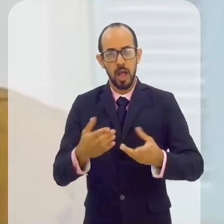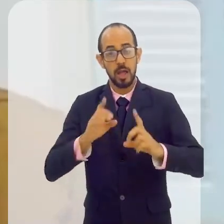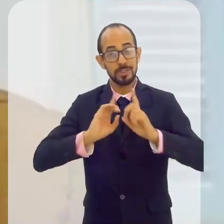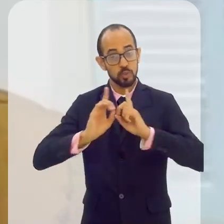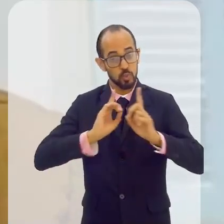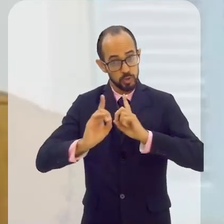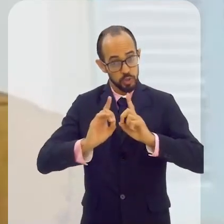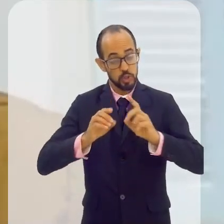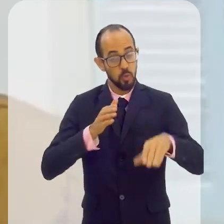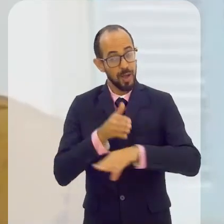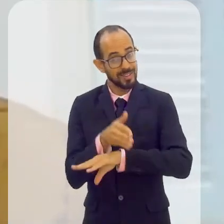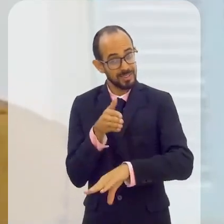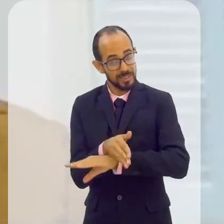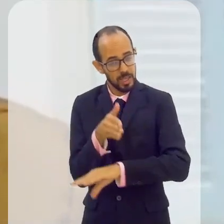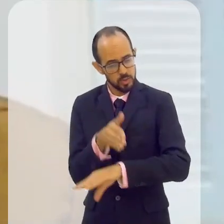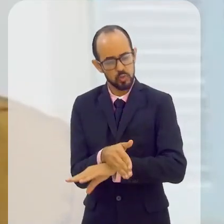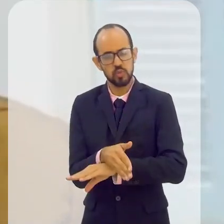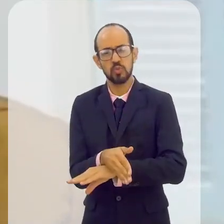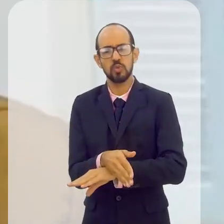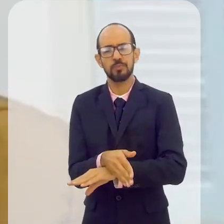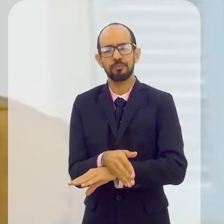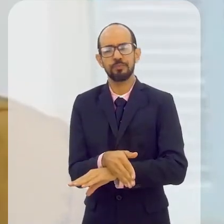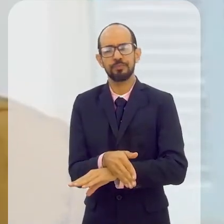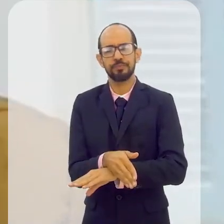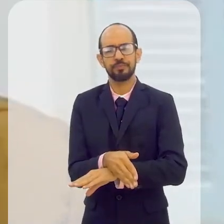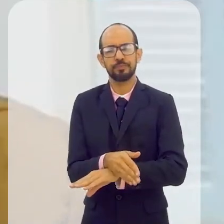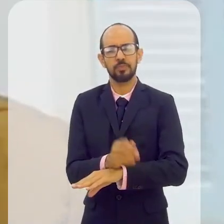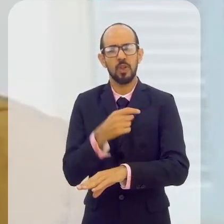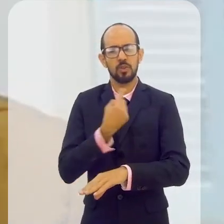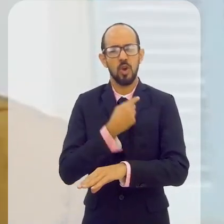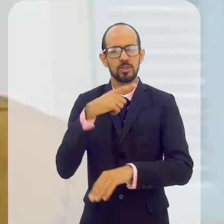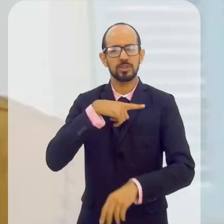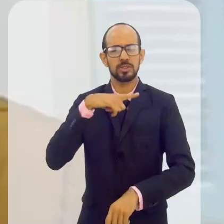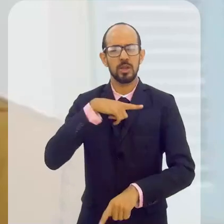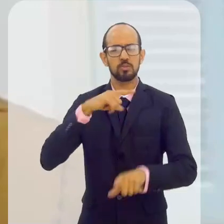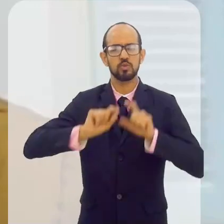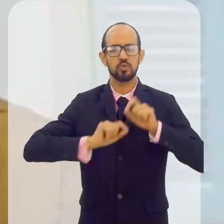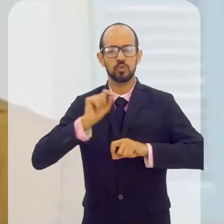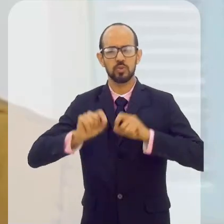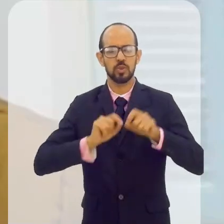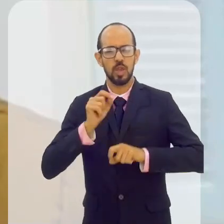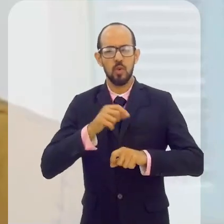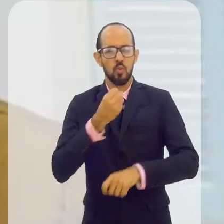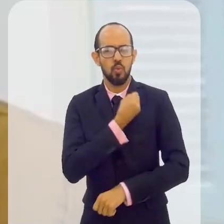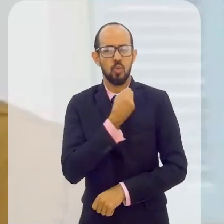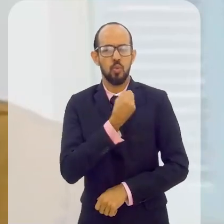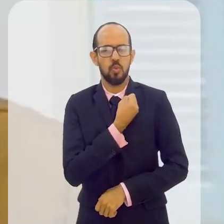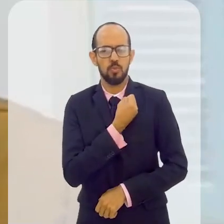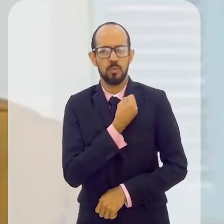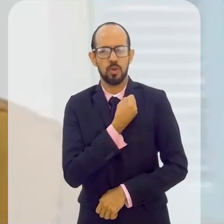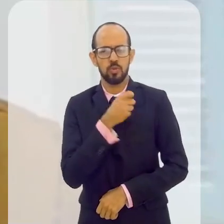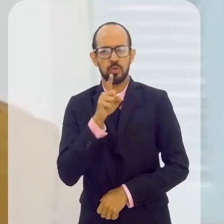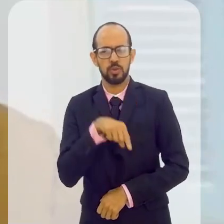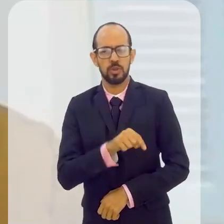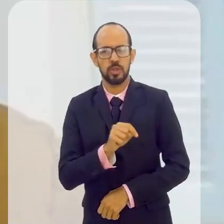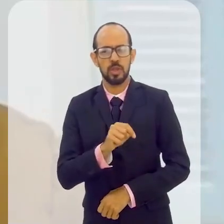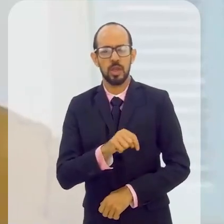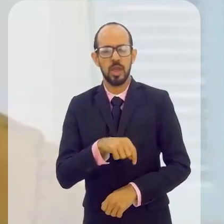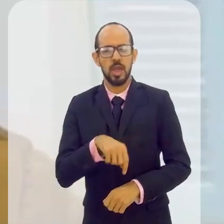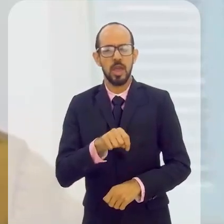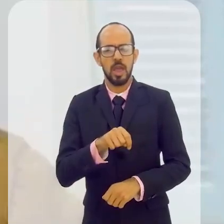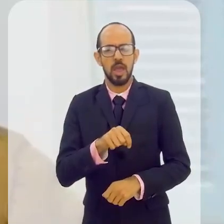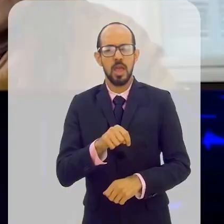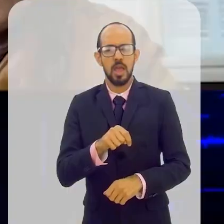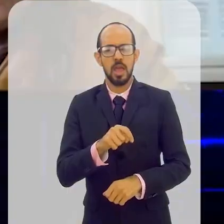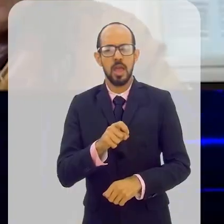do acesso, né? A gente tem um índice, né, que é a escolarização